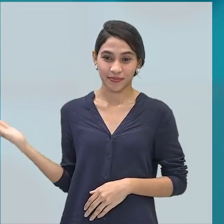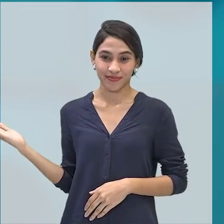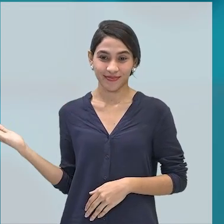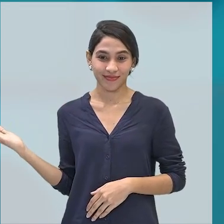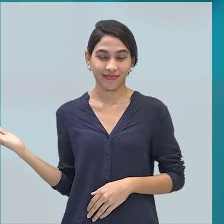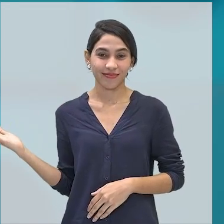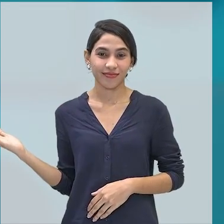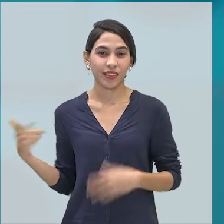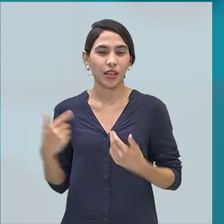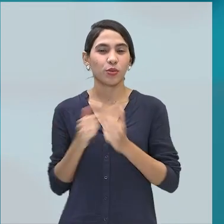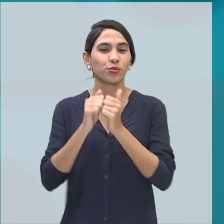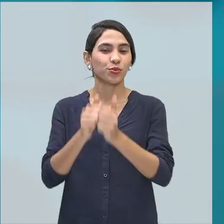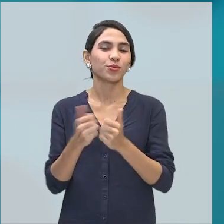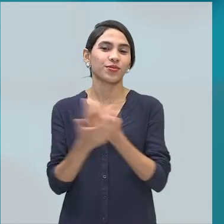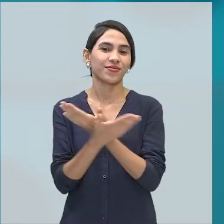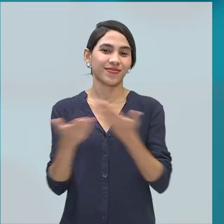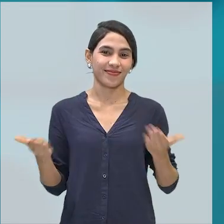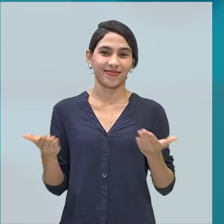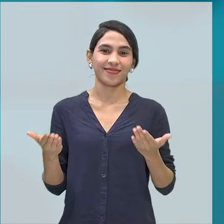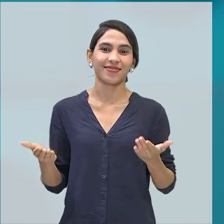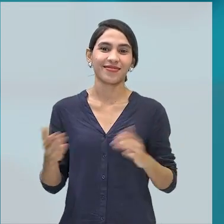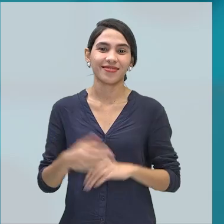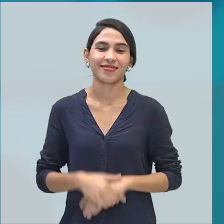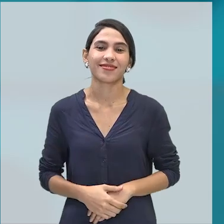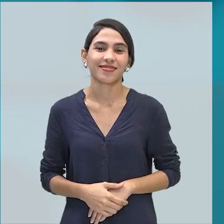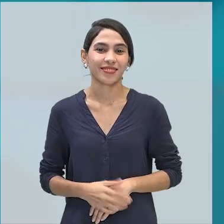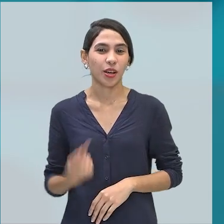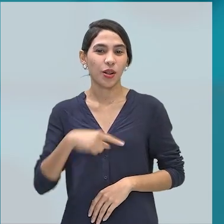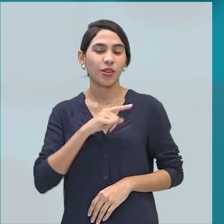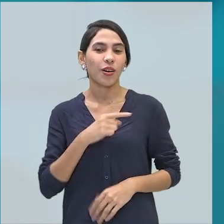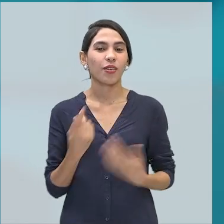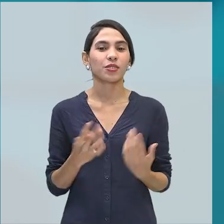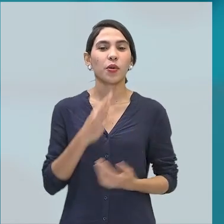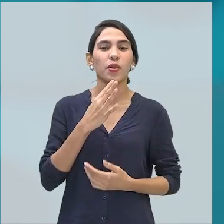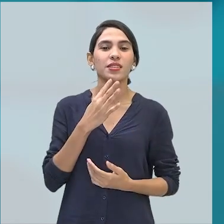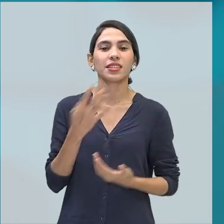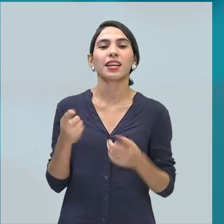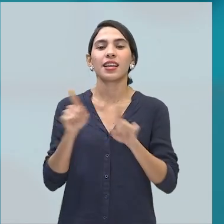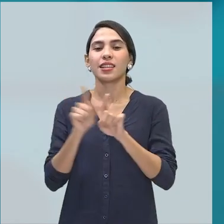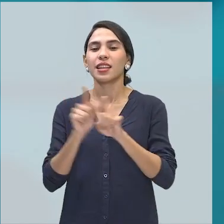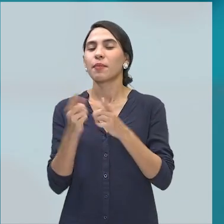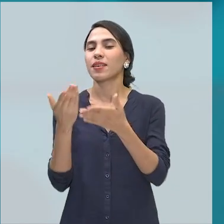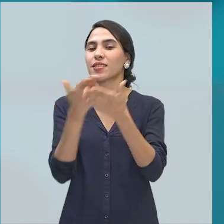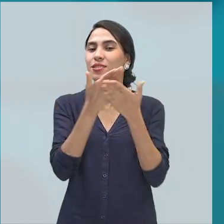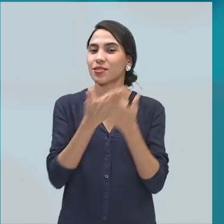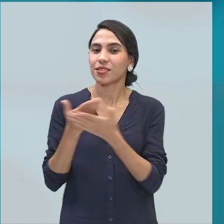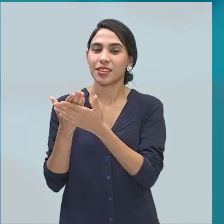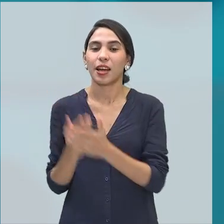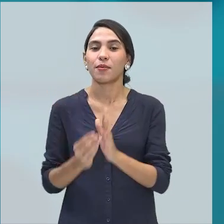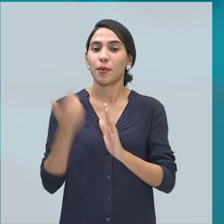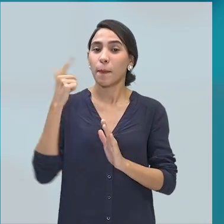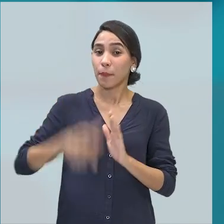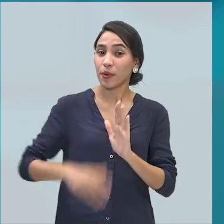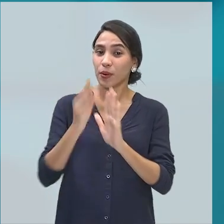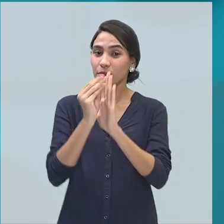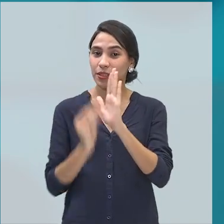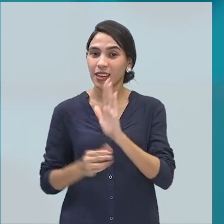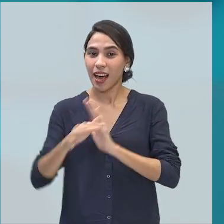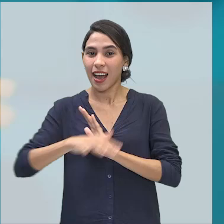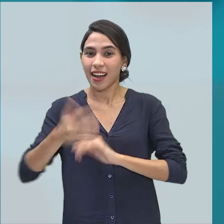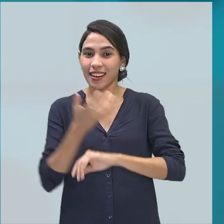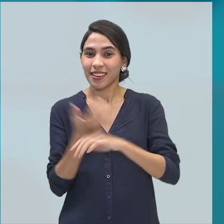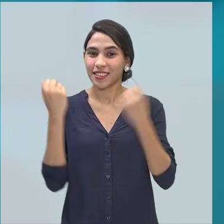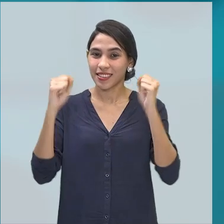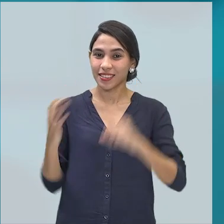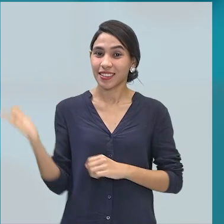Jucimara Brito e estou aqui junto de vocês para nós conhecermos e explorarmos mais um conteúdo da área de Educação